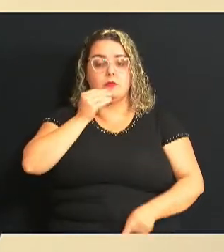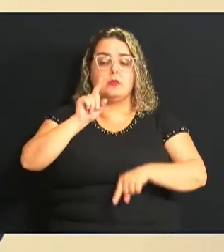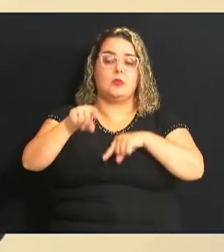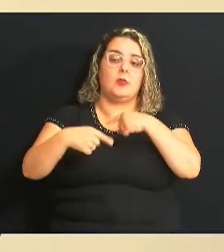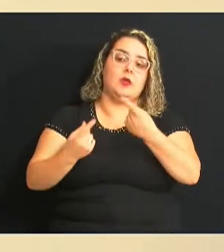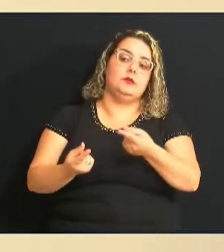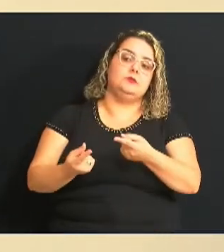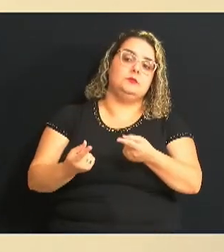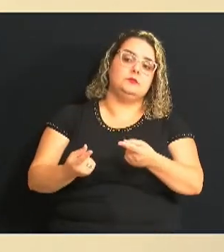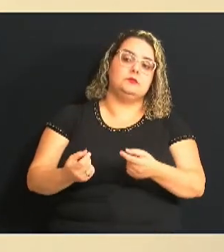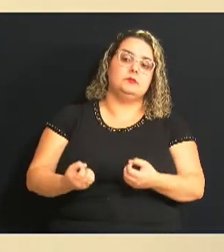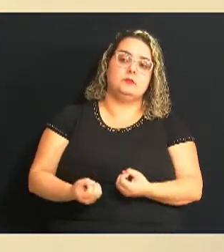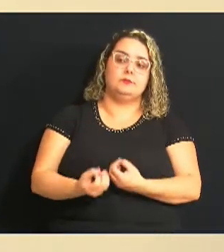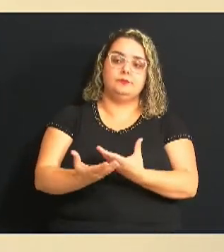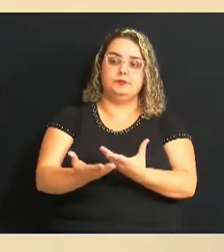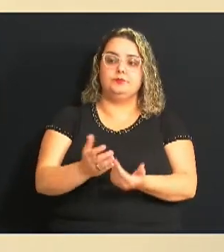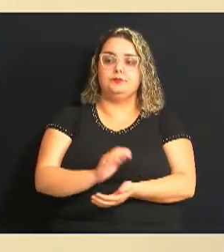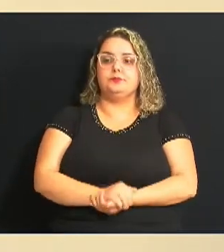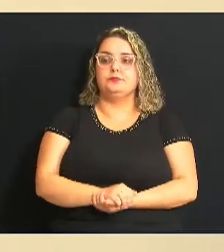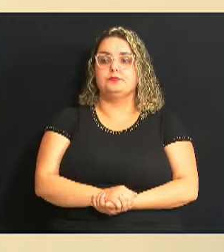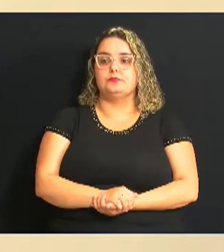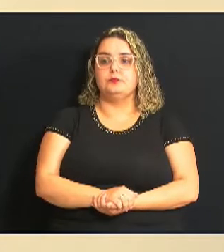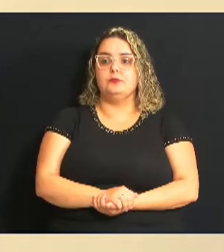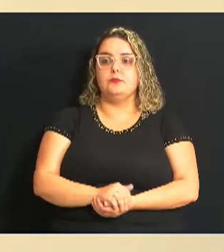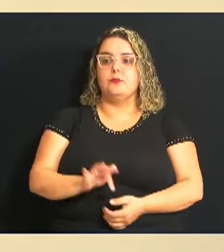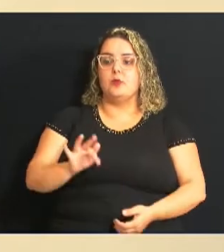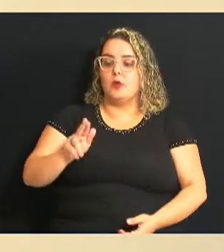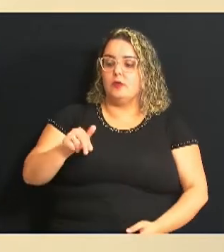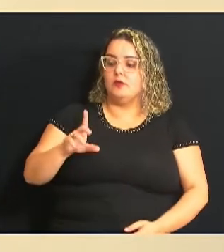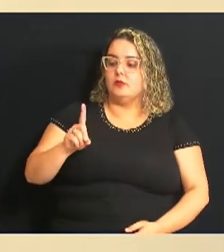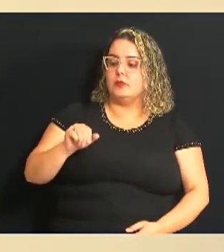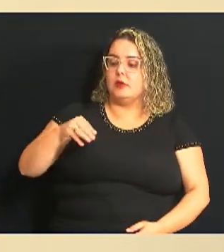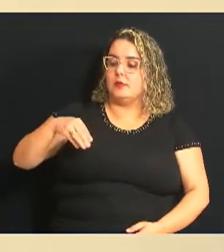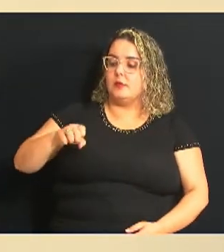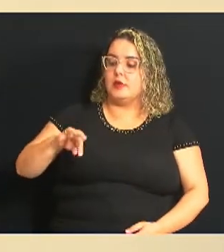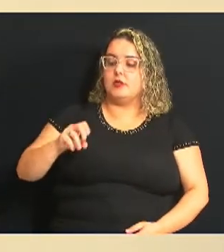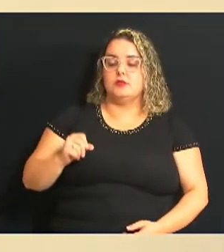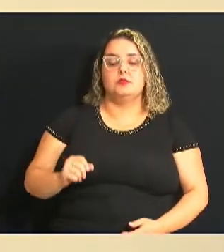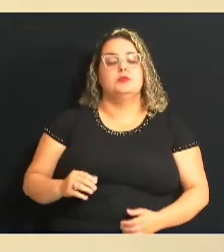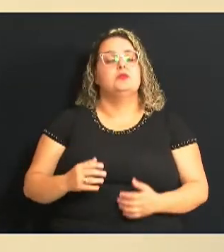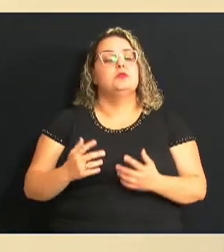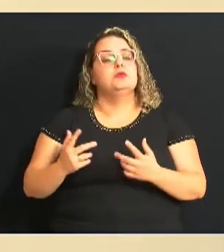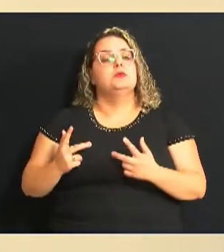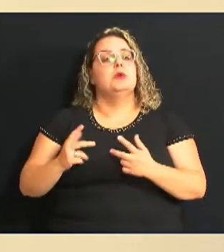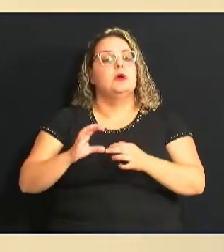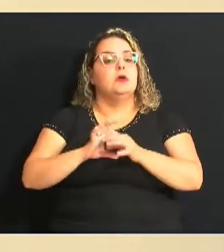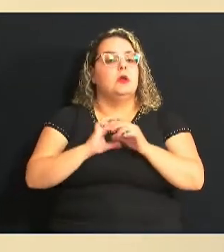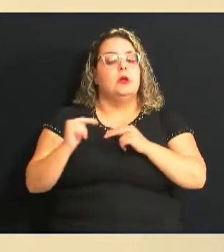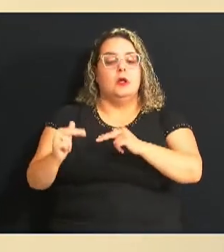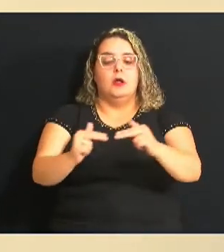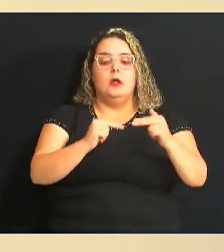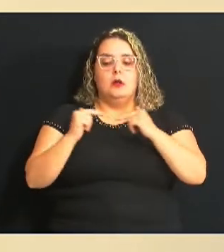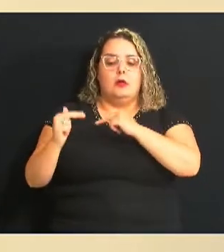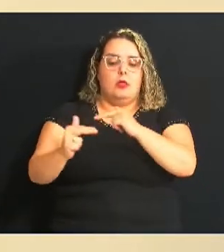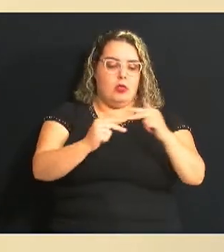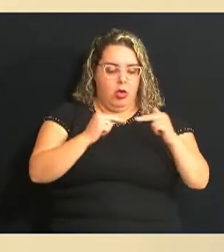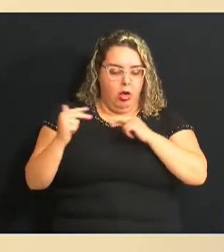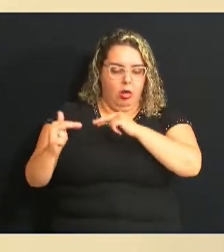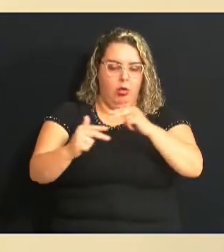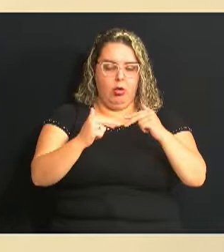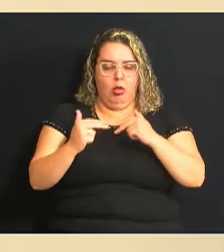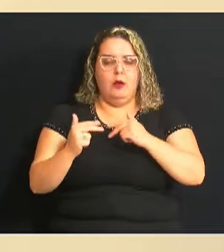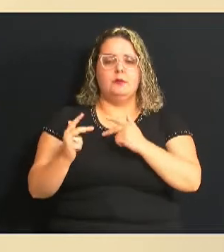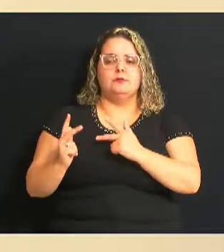expressões. Os fundamentos da igualdade e da liberdade também vêm do